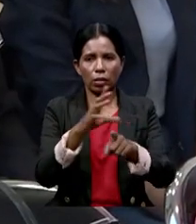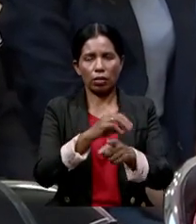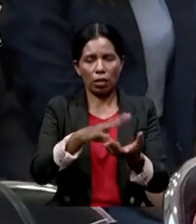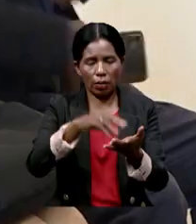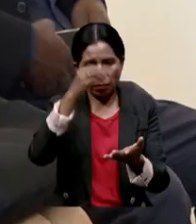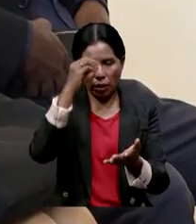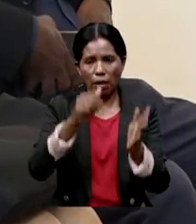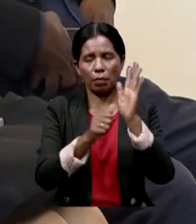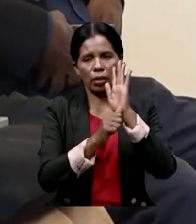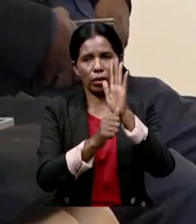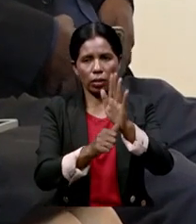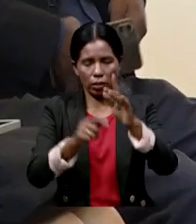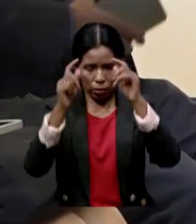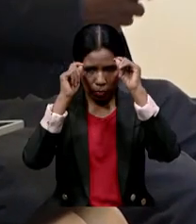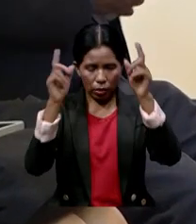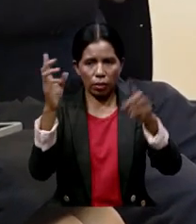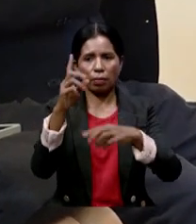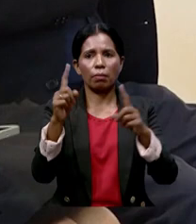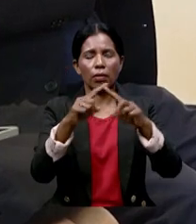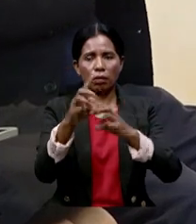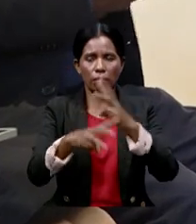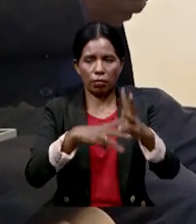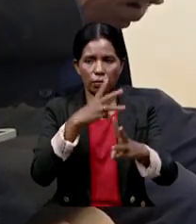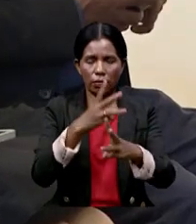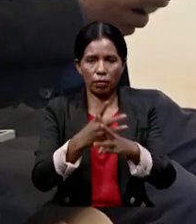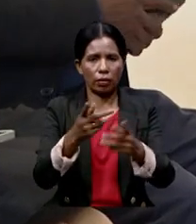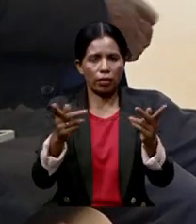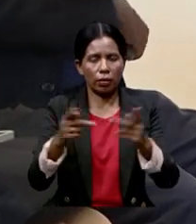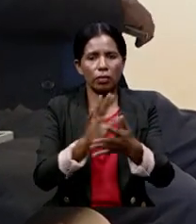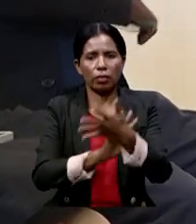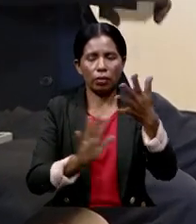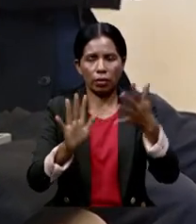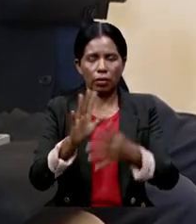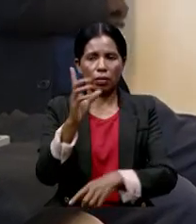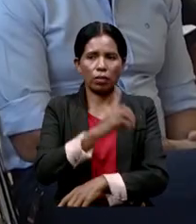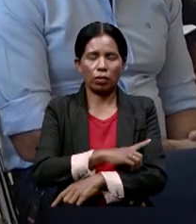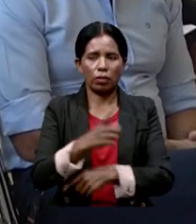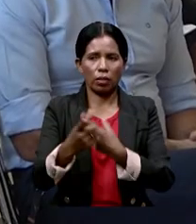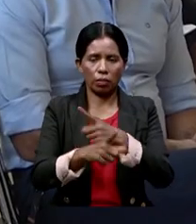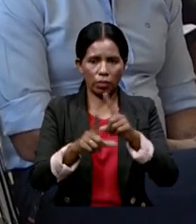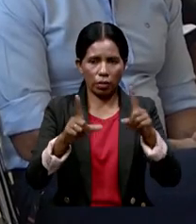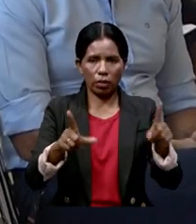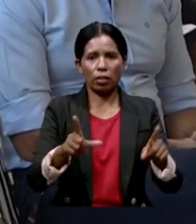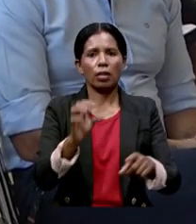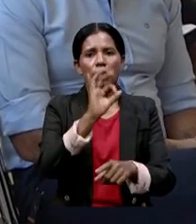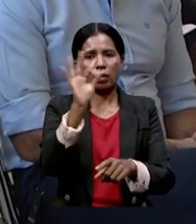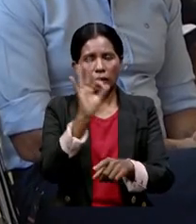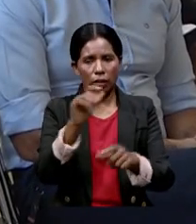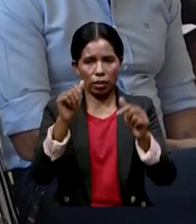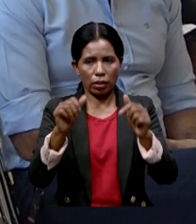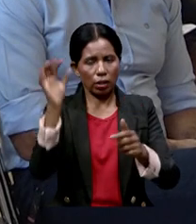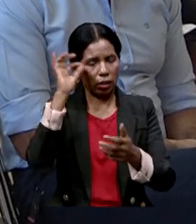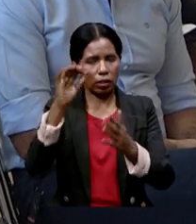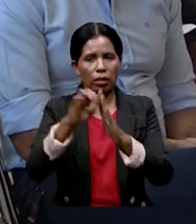apresenta Timor-Leste baia mundo. Hoi dene ia ambito celebração loron liberdade imprensa sexta ne,